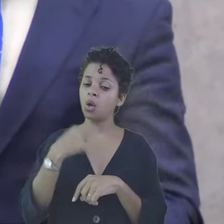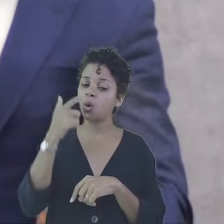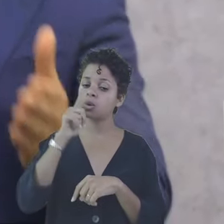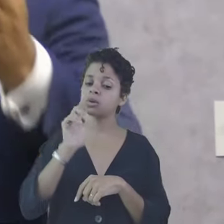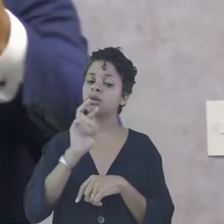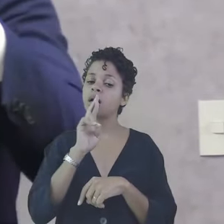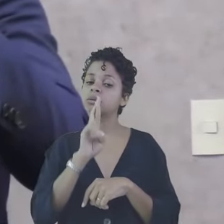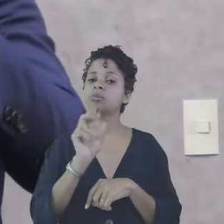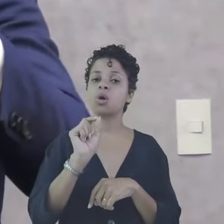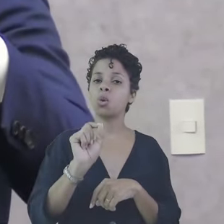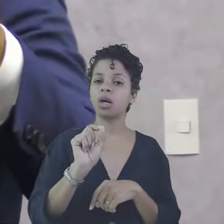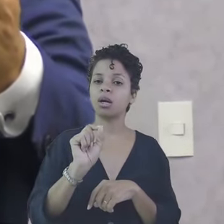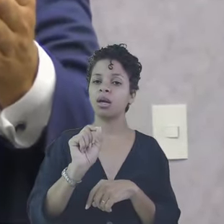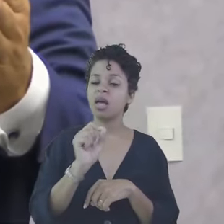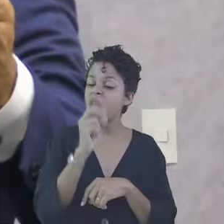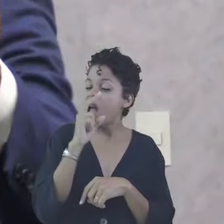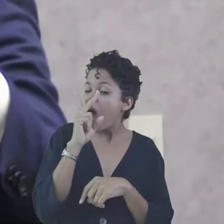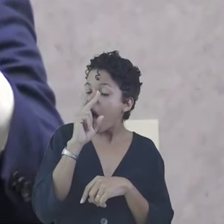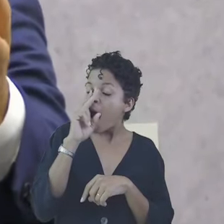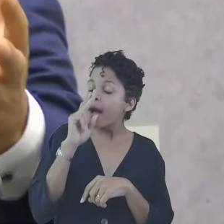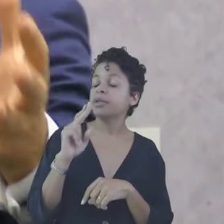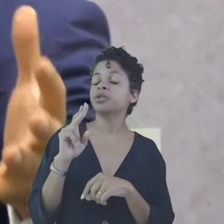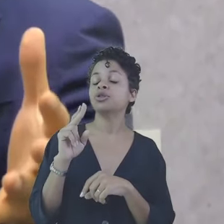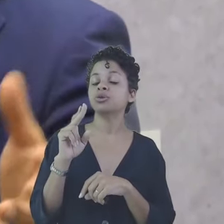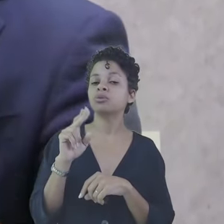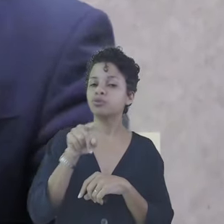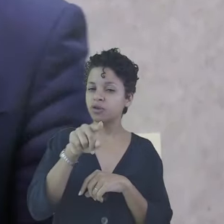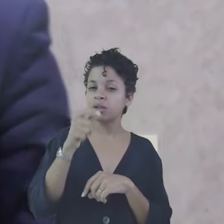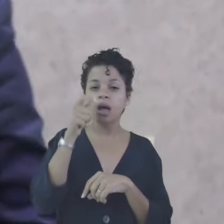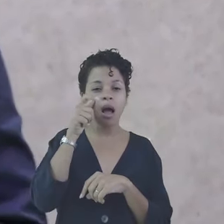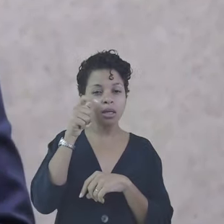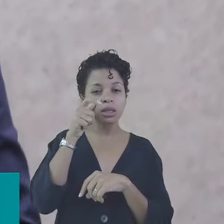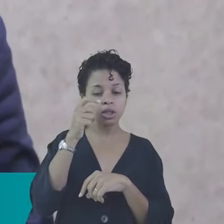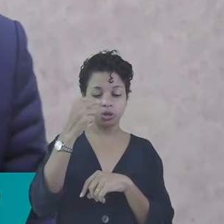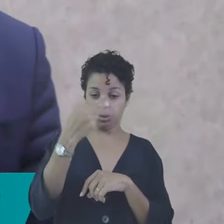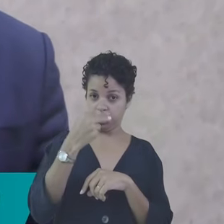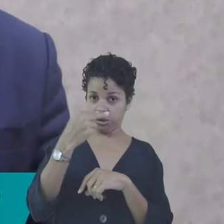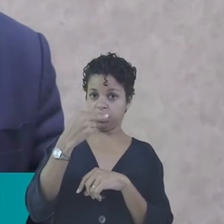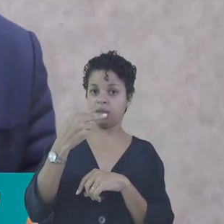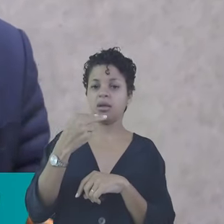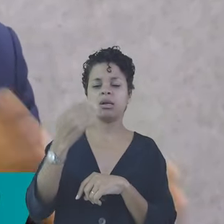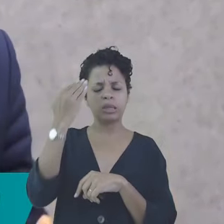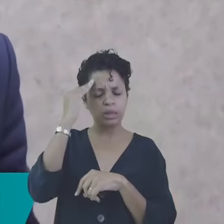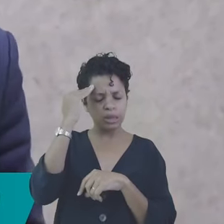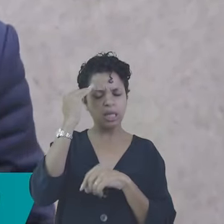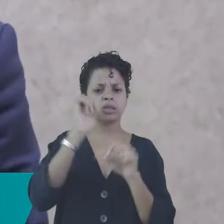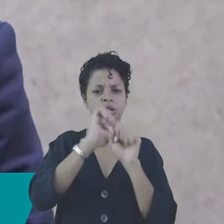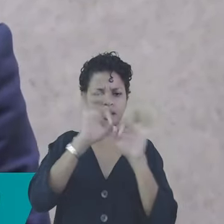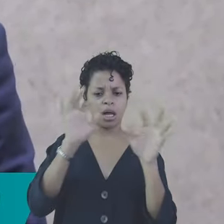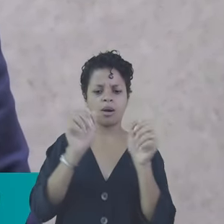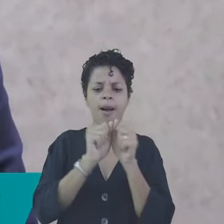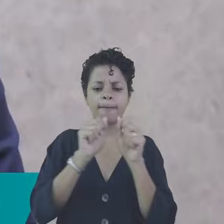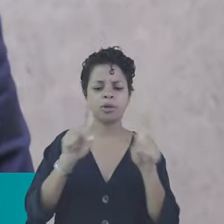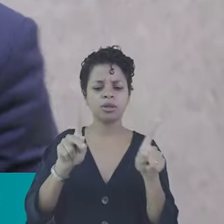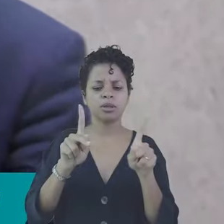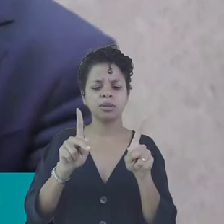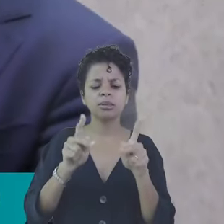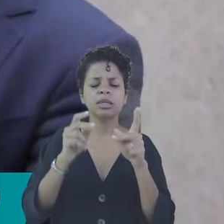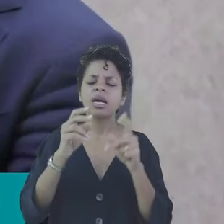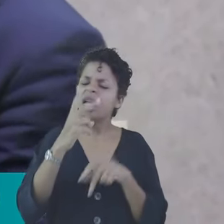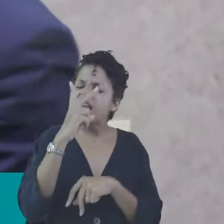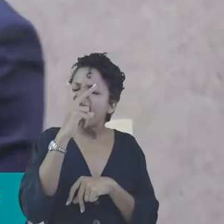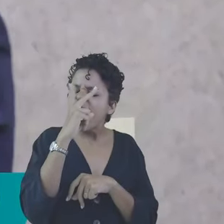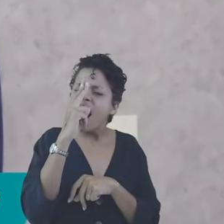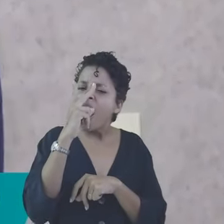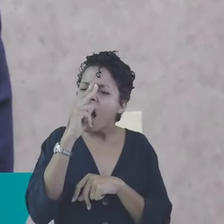talvez, possivelmente, quem está me assistindo aí, você que me assiste e entende muito de Apocalipse, eu disse a ele, aqui seja o princípio do já, mas não ainda. É